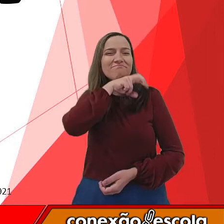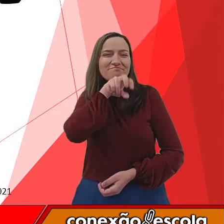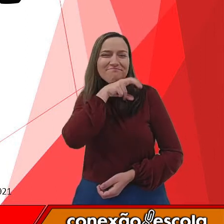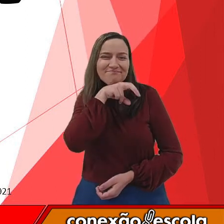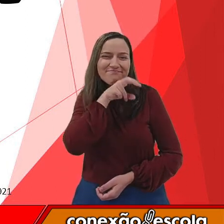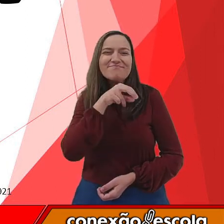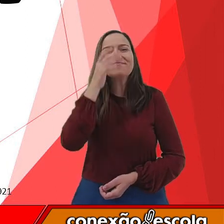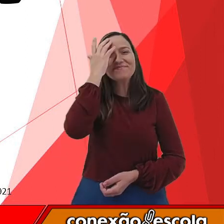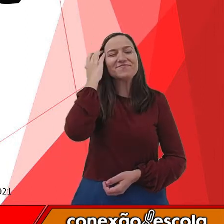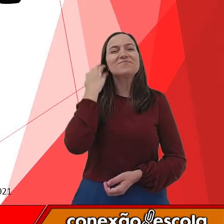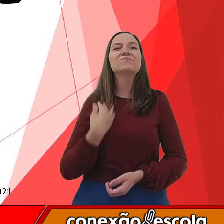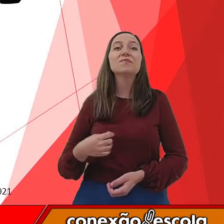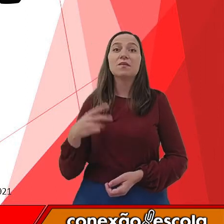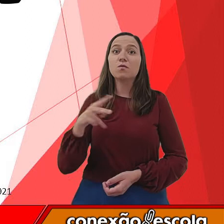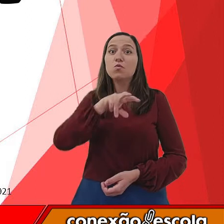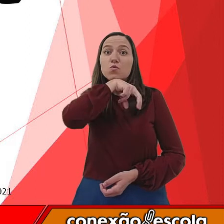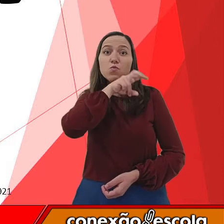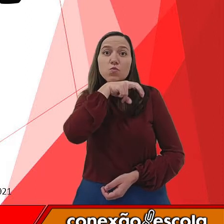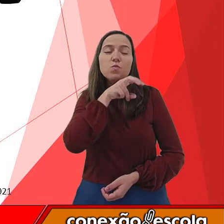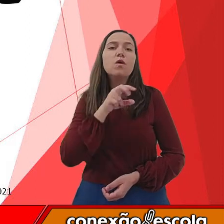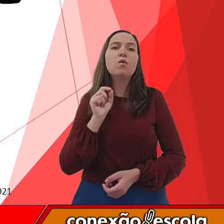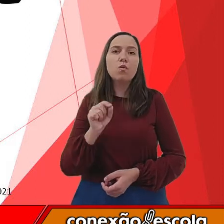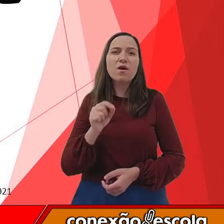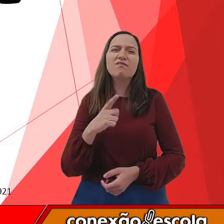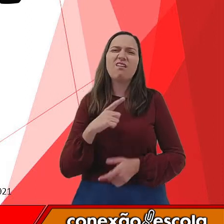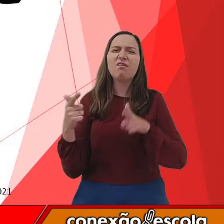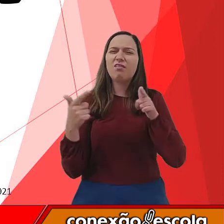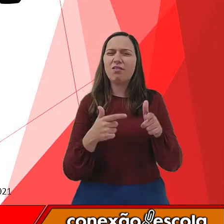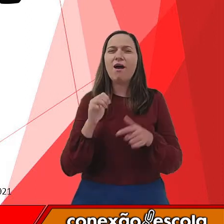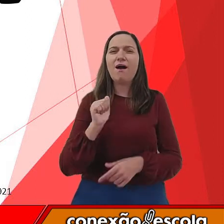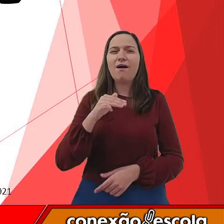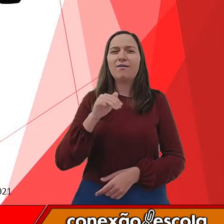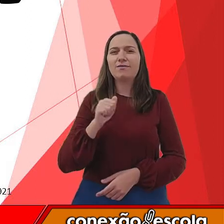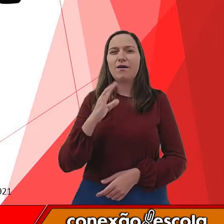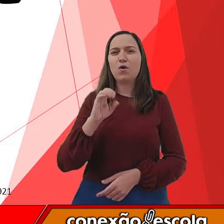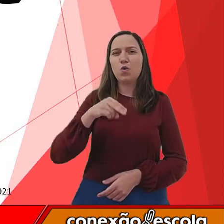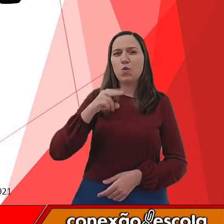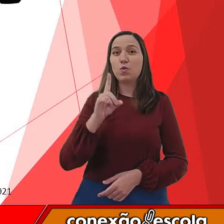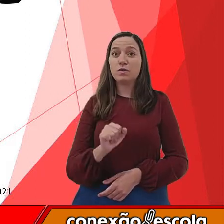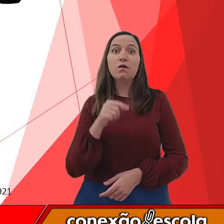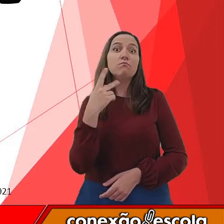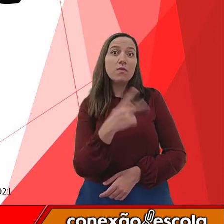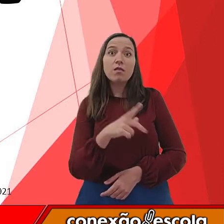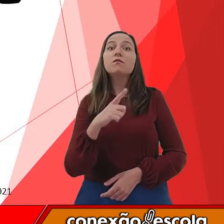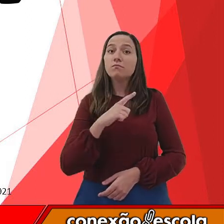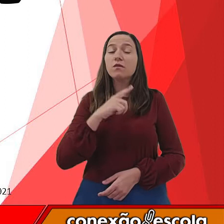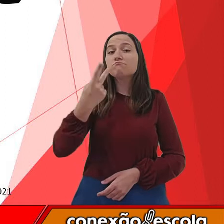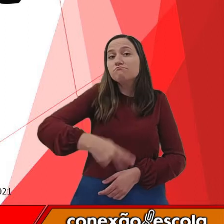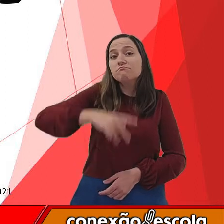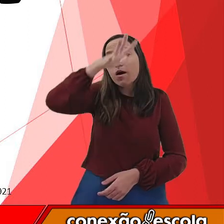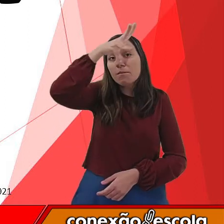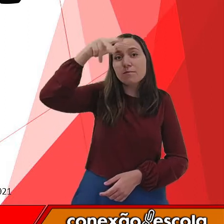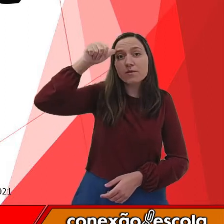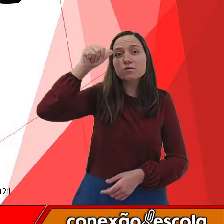sucuri. A sucuri, também conhecida como anaconda, é um réptil que pode ser encontrado na Amazônia. Elas podem